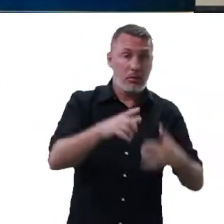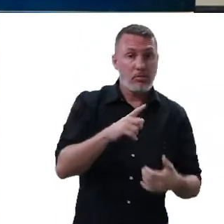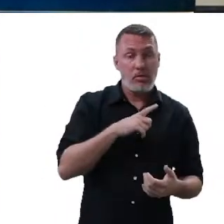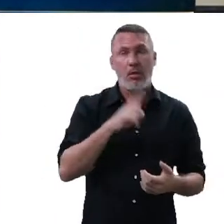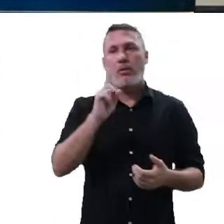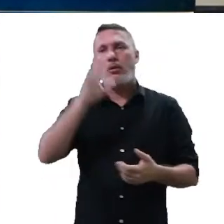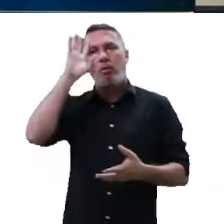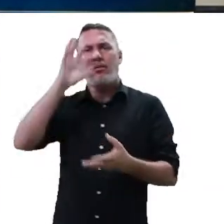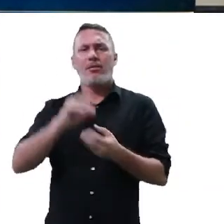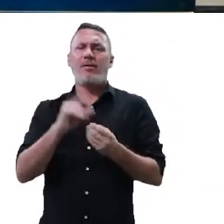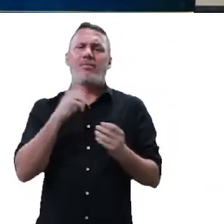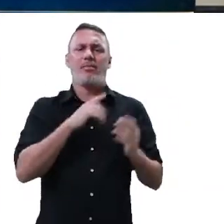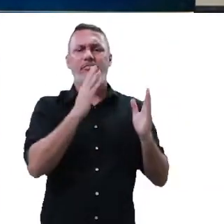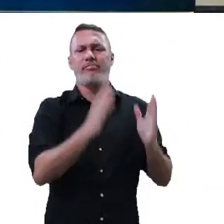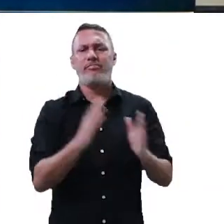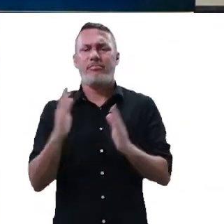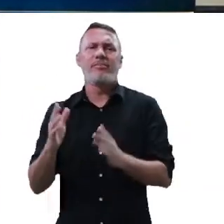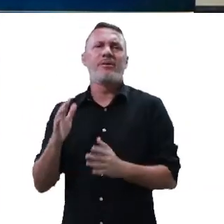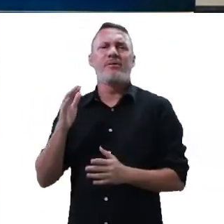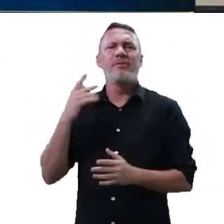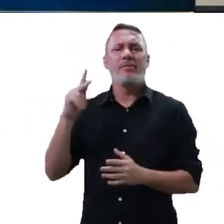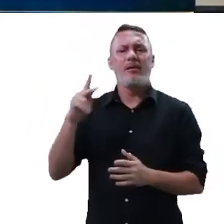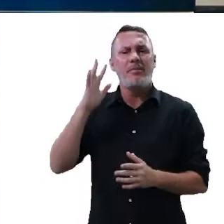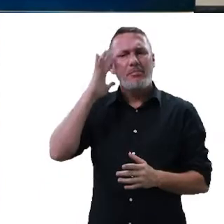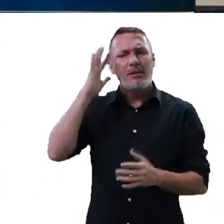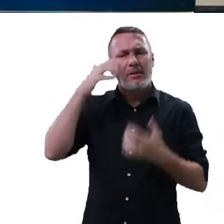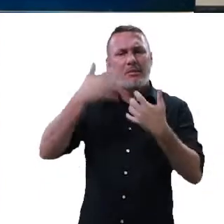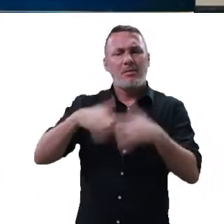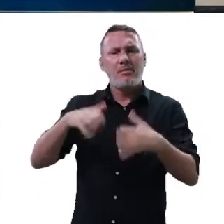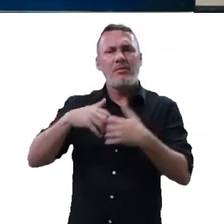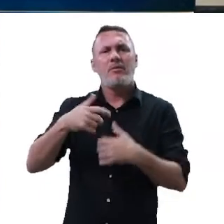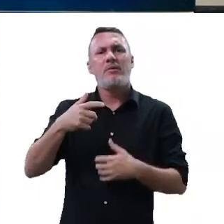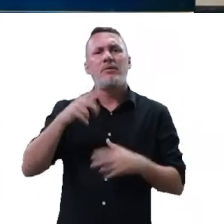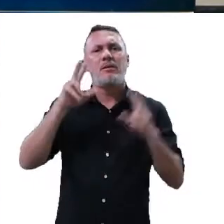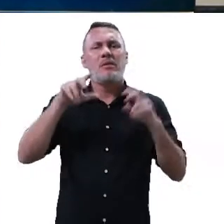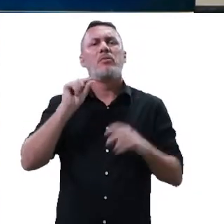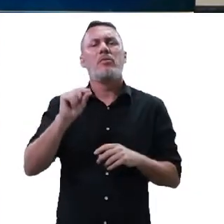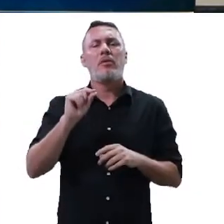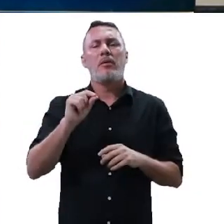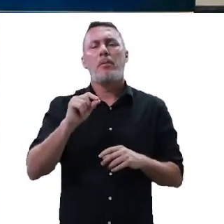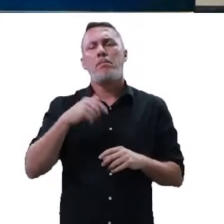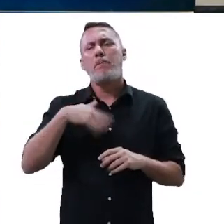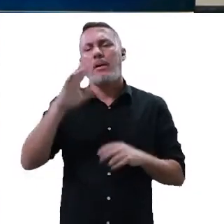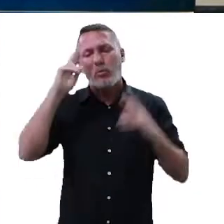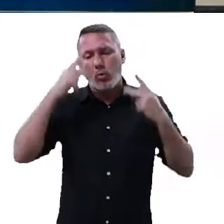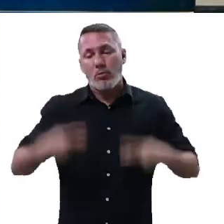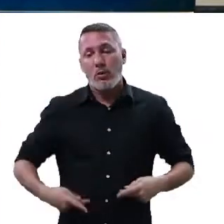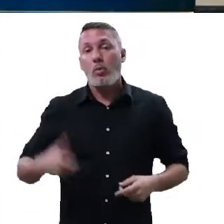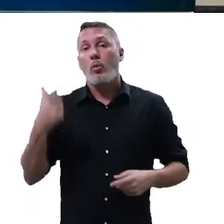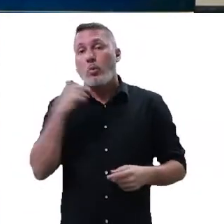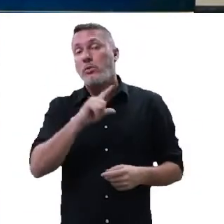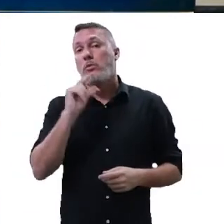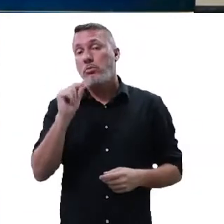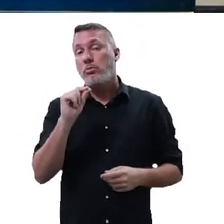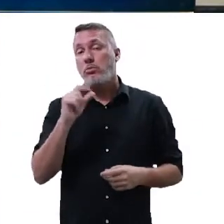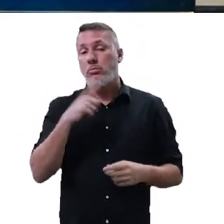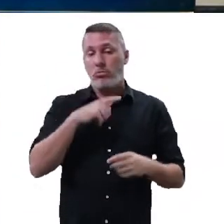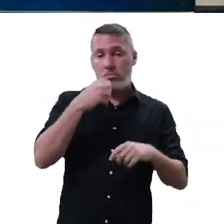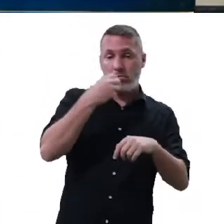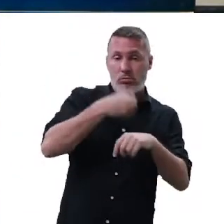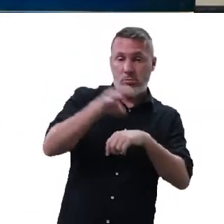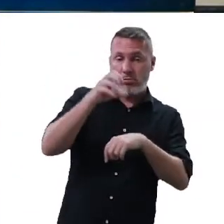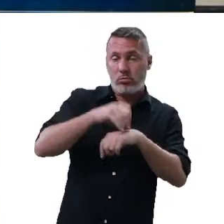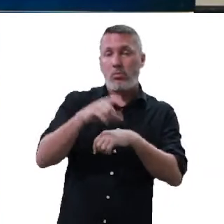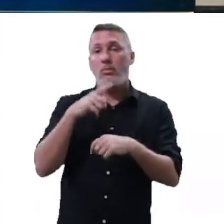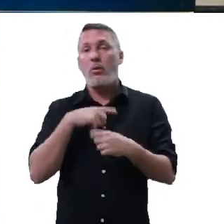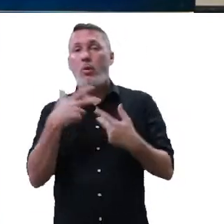descrevesse, as pessoas não iriam compreender. Enfim, ele está dizendo que o máximo que a gente pode fazer é falar